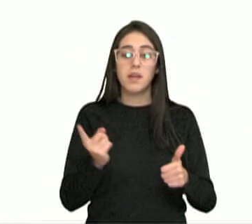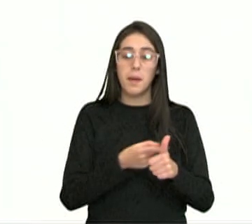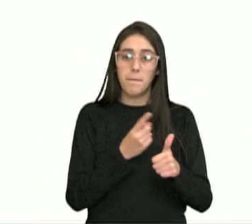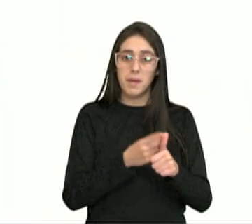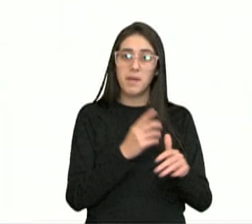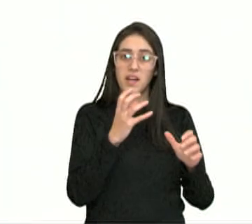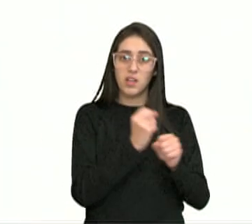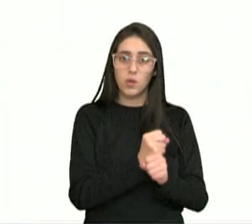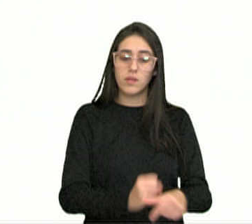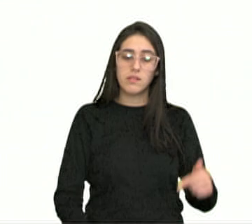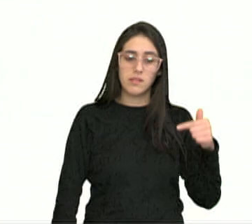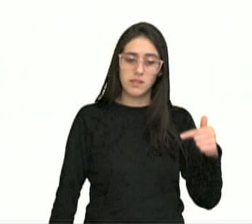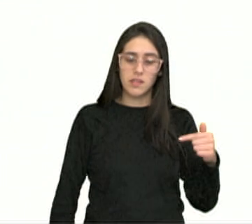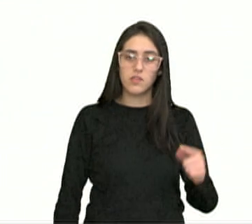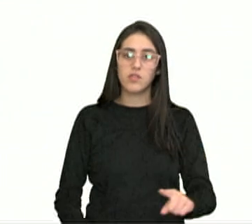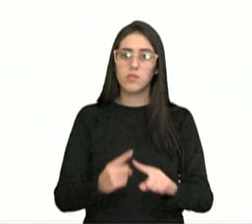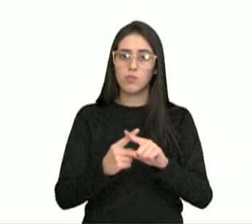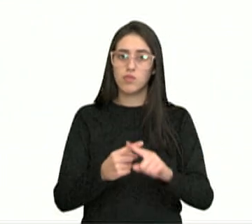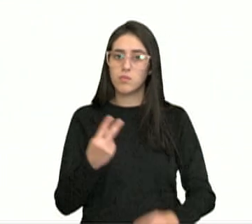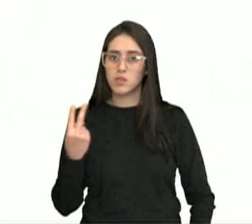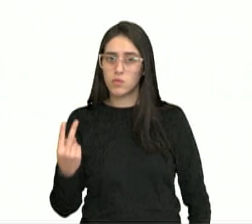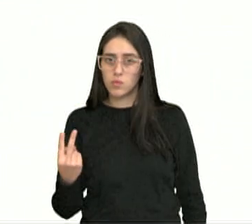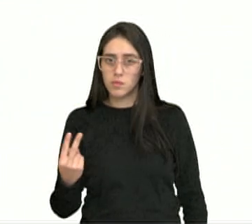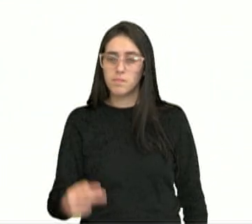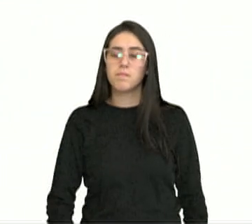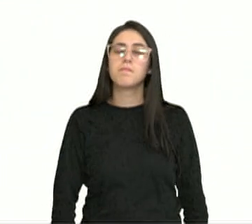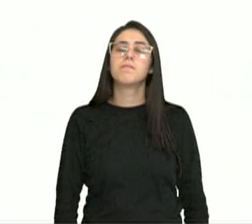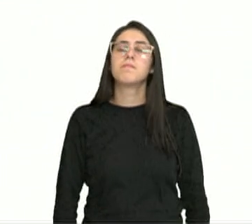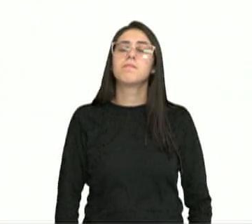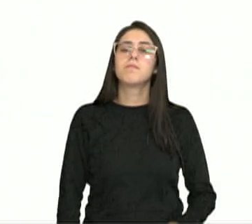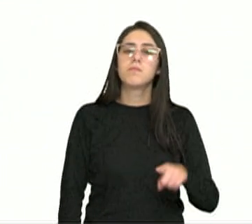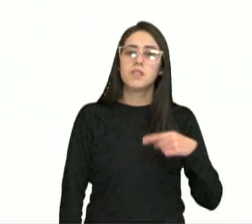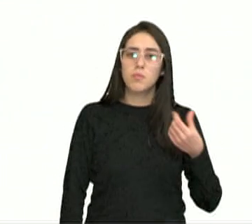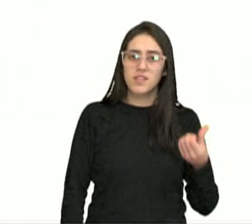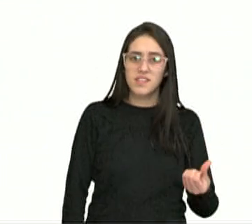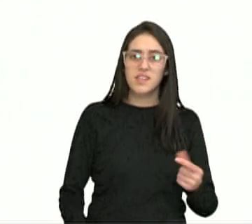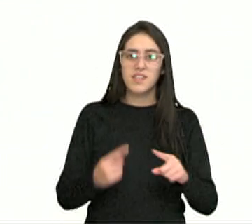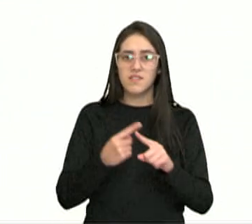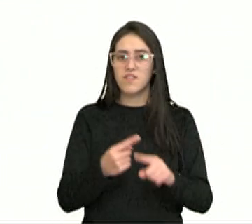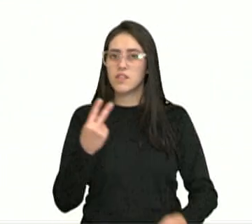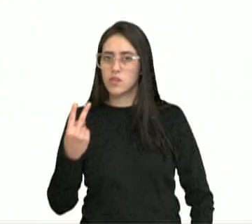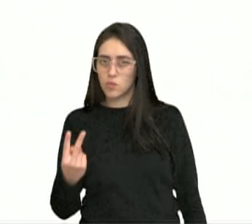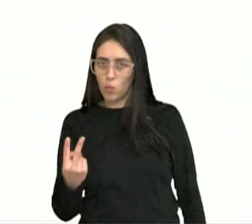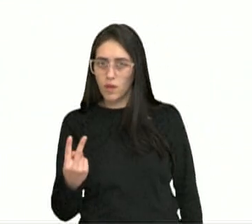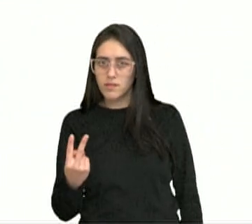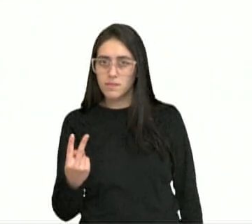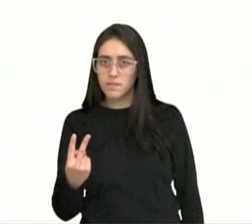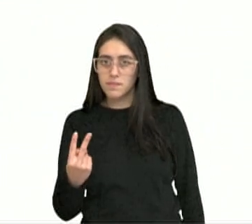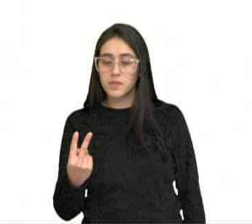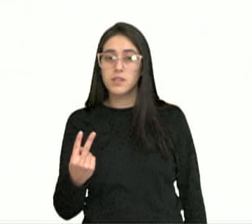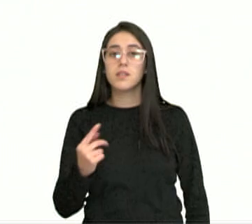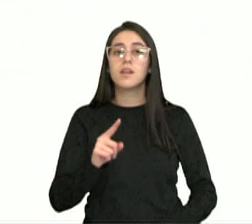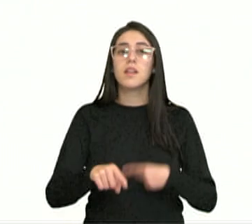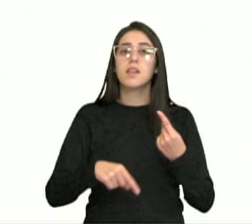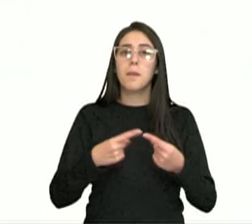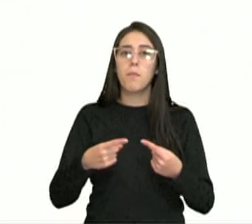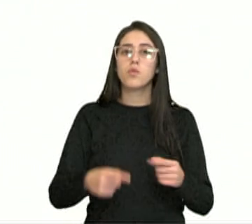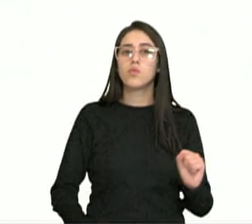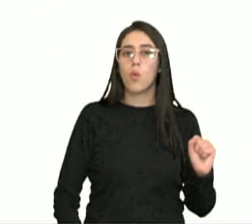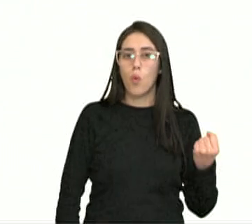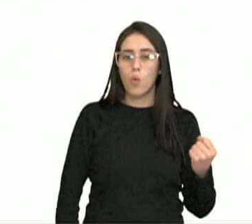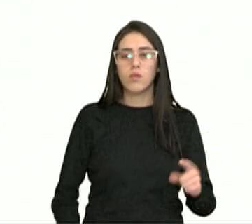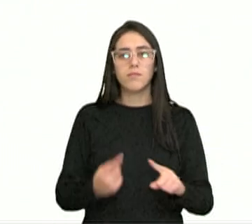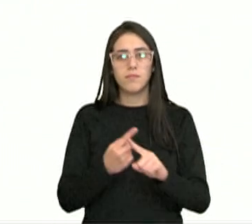7, multipliquei por 2, segunda nota, 6, multipliquei por 2 também, e a nota 8 e multipliquei por